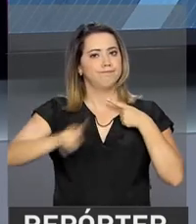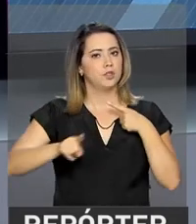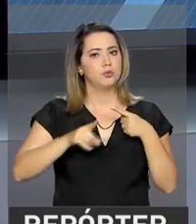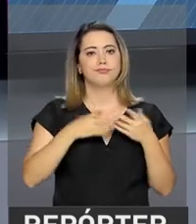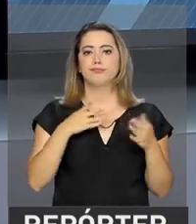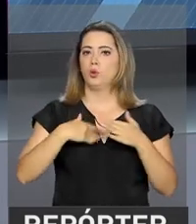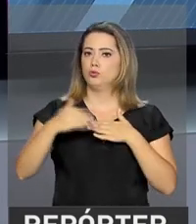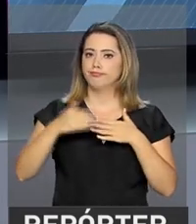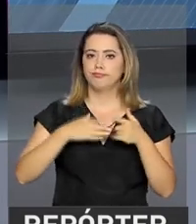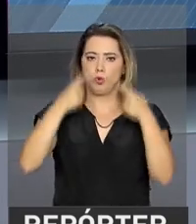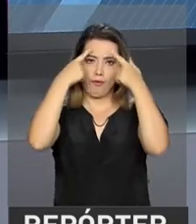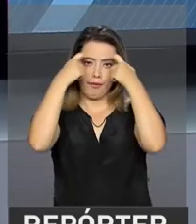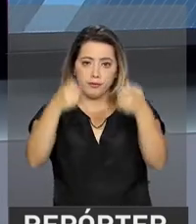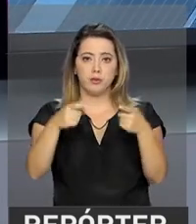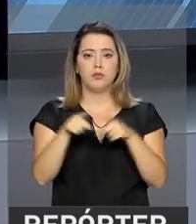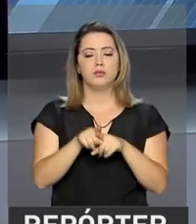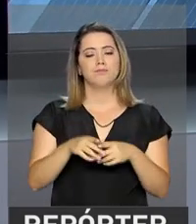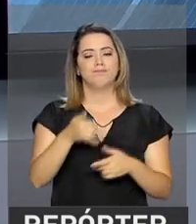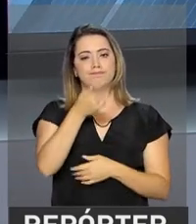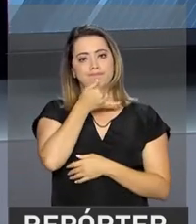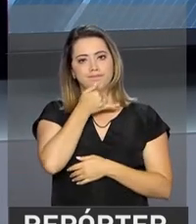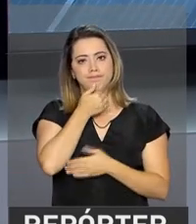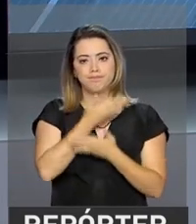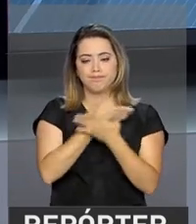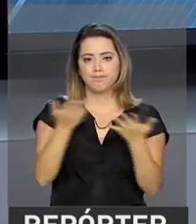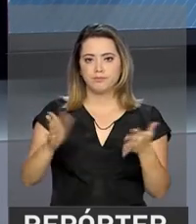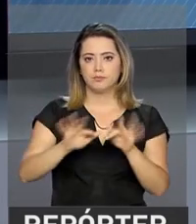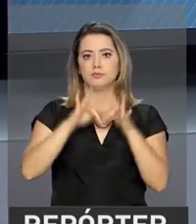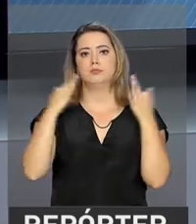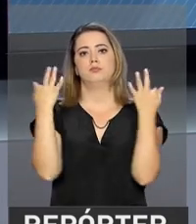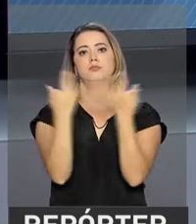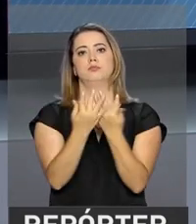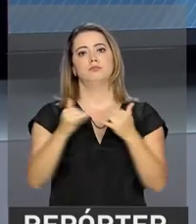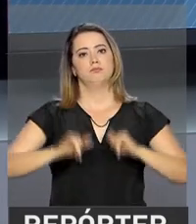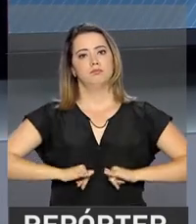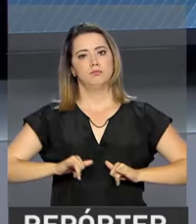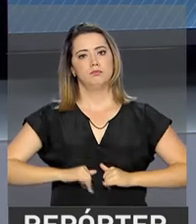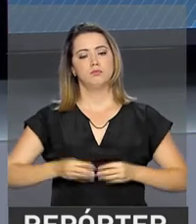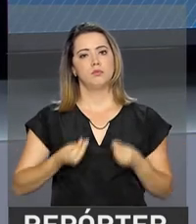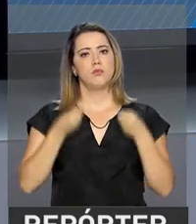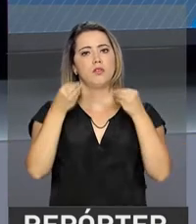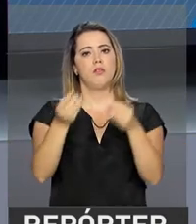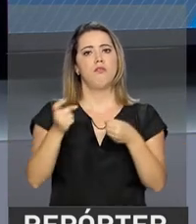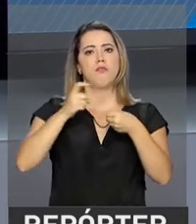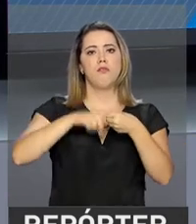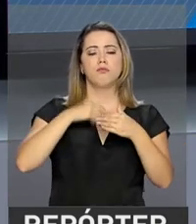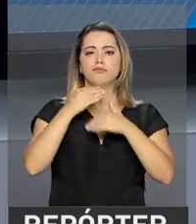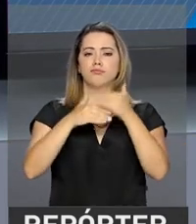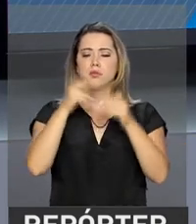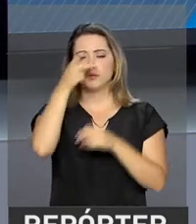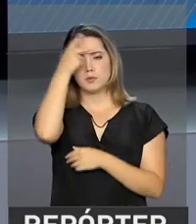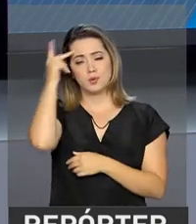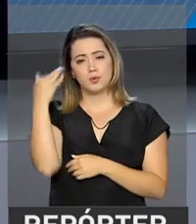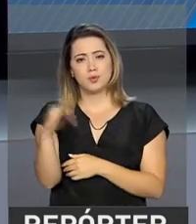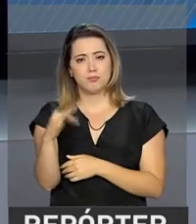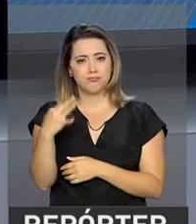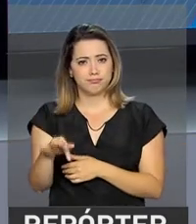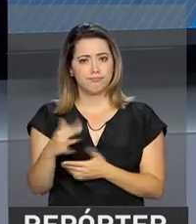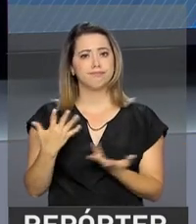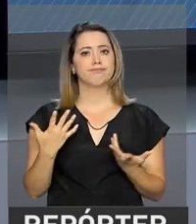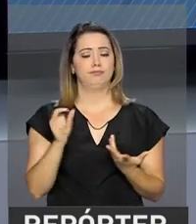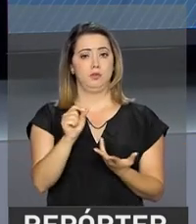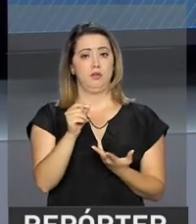em que expressa o sentimento de pesar às famílias das vítimas e deseja rápida recuperação aos feridos o